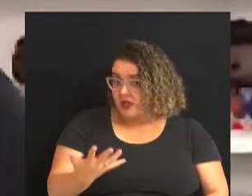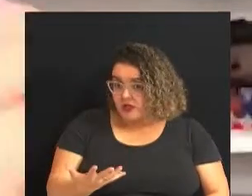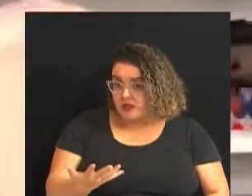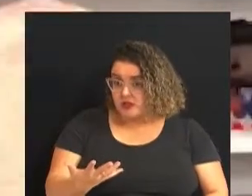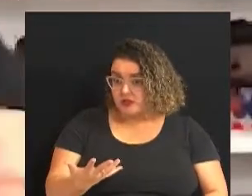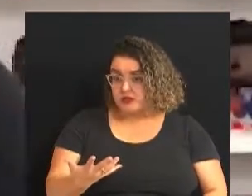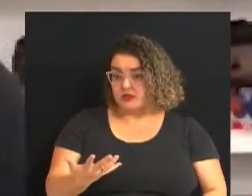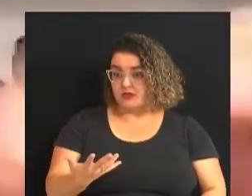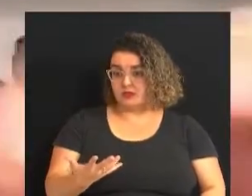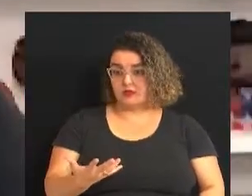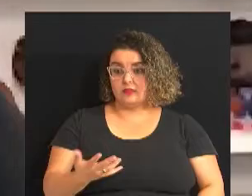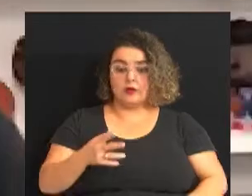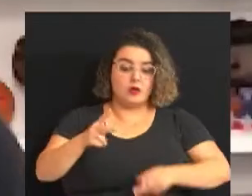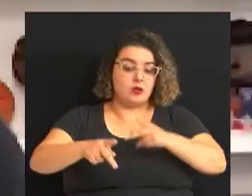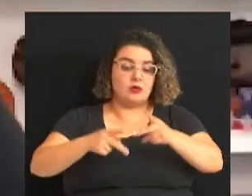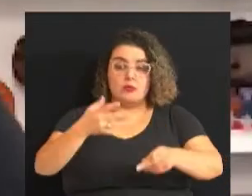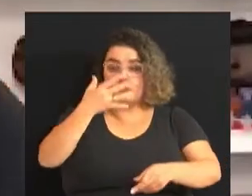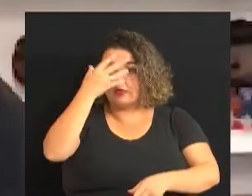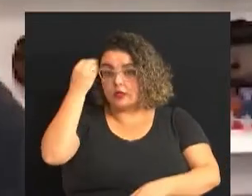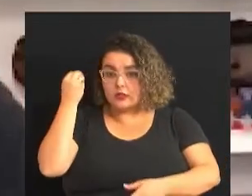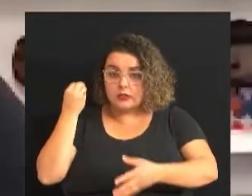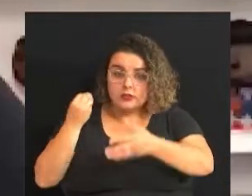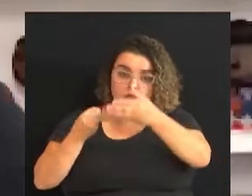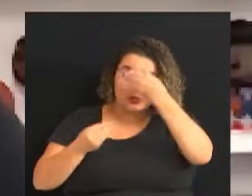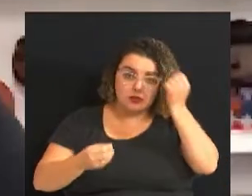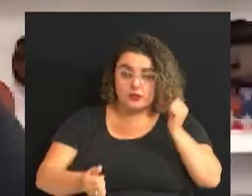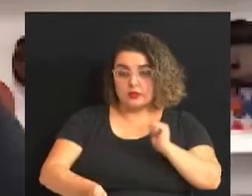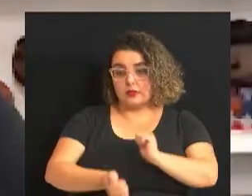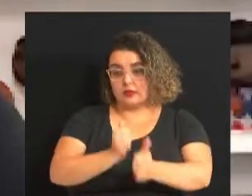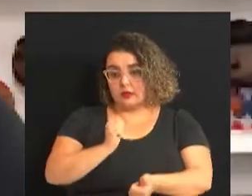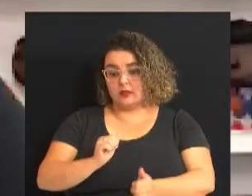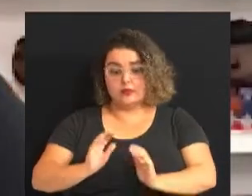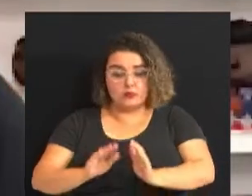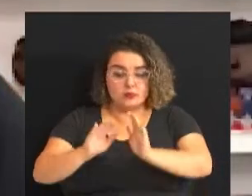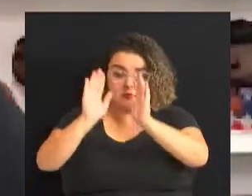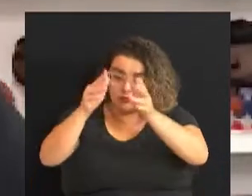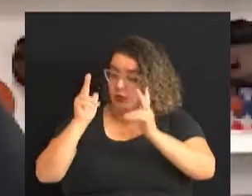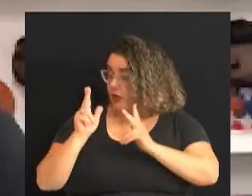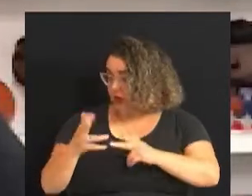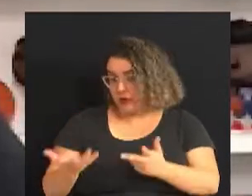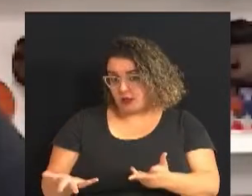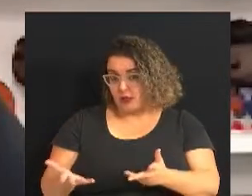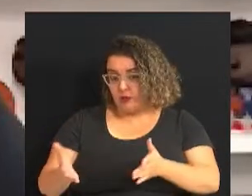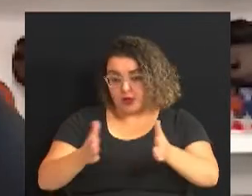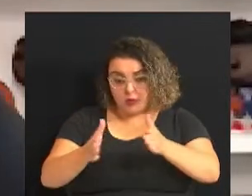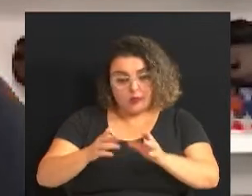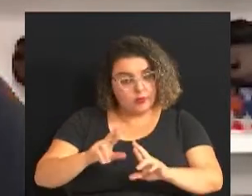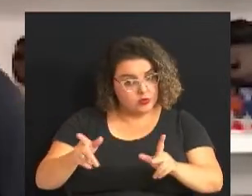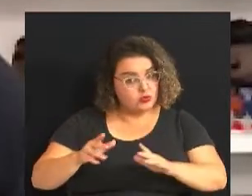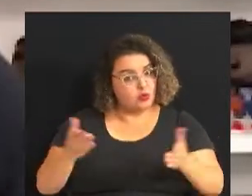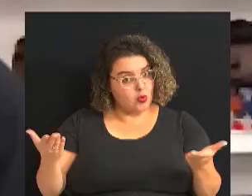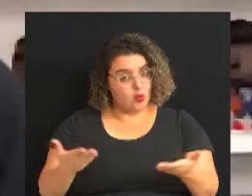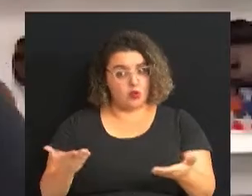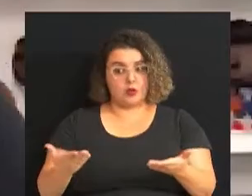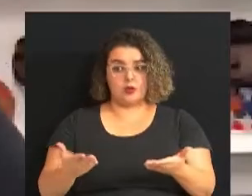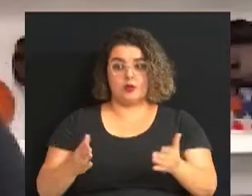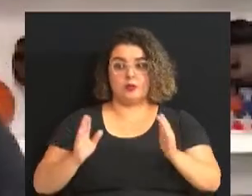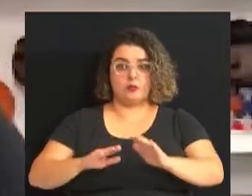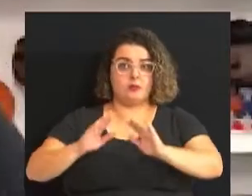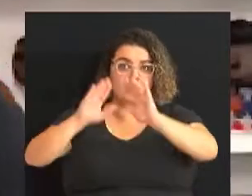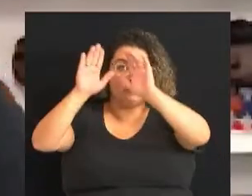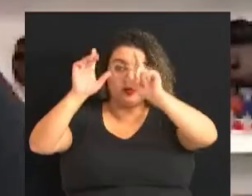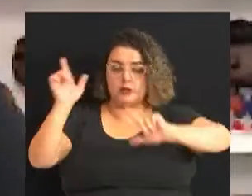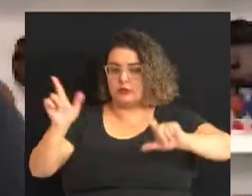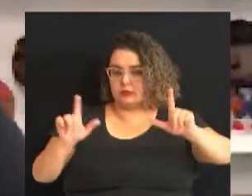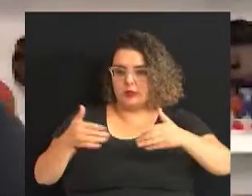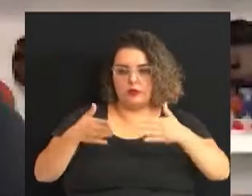o público vai esquecendo do esporte. O basquete está nessa situação. Mas é um momento diferente hoje. É o basquete com TV aberta, com NBA, com